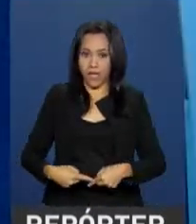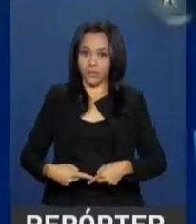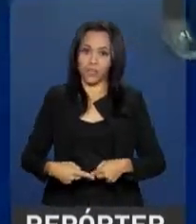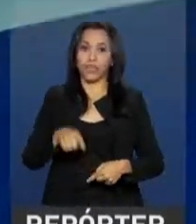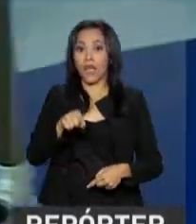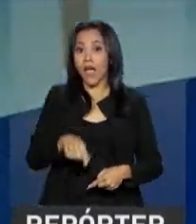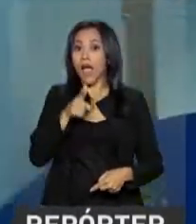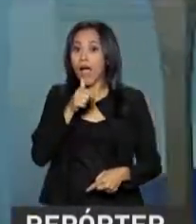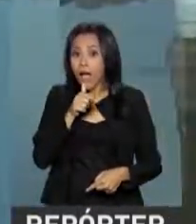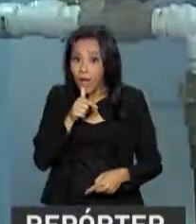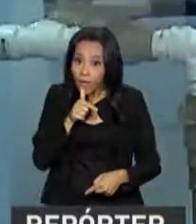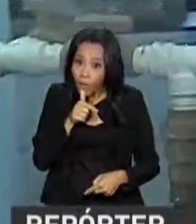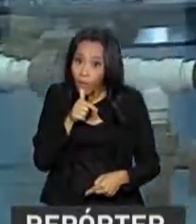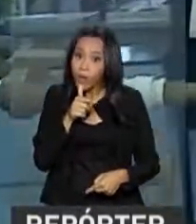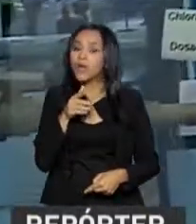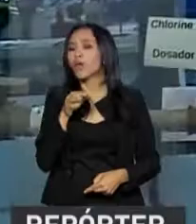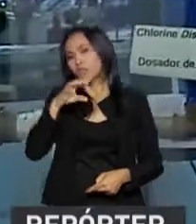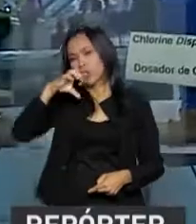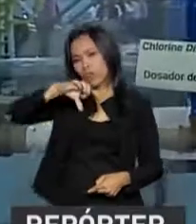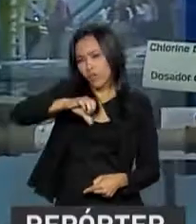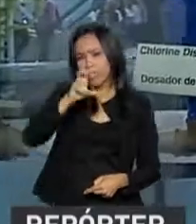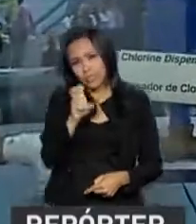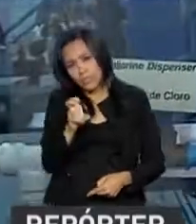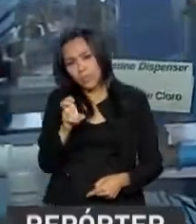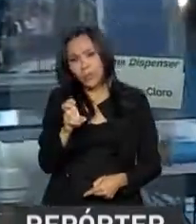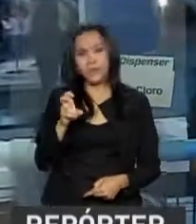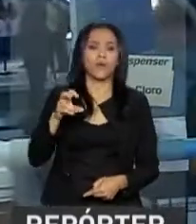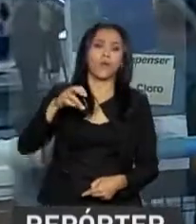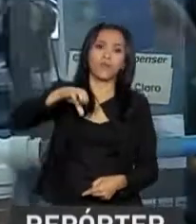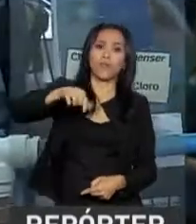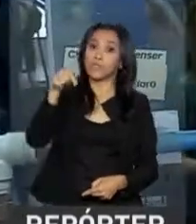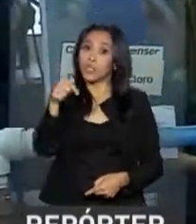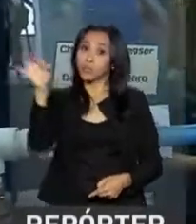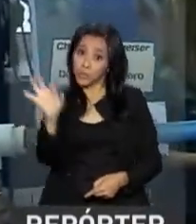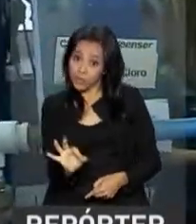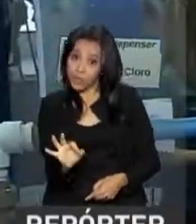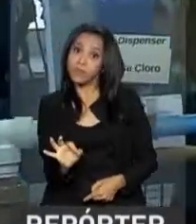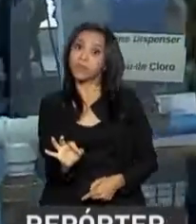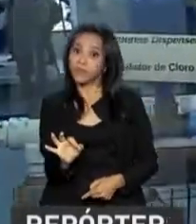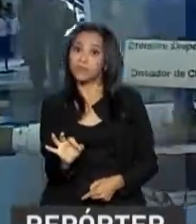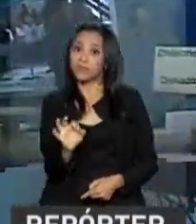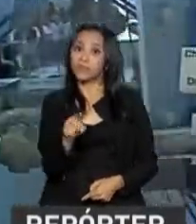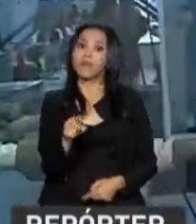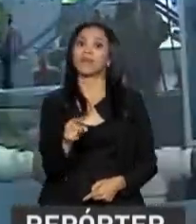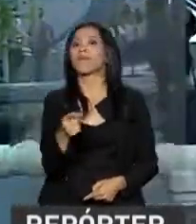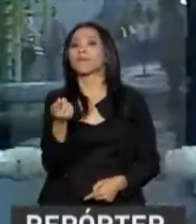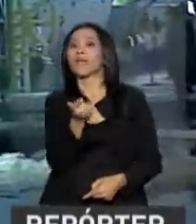água é cantada que pode chegar entre 95 e 97 por cento de clarificação em termos de redução de turbidez